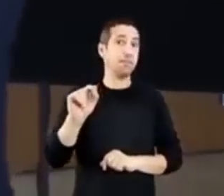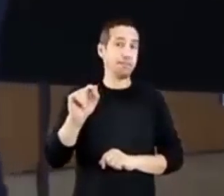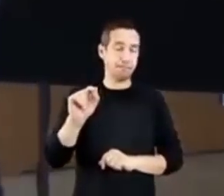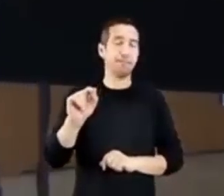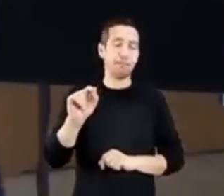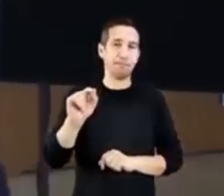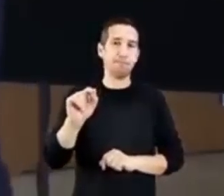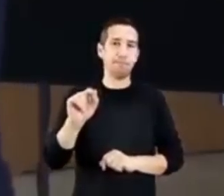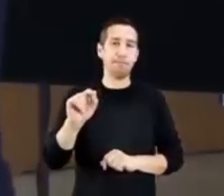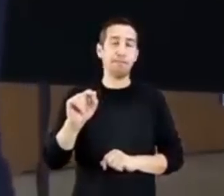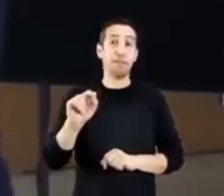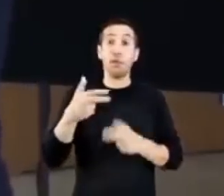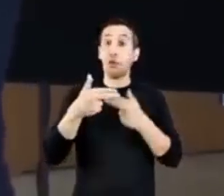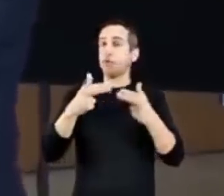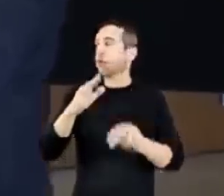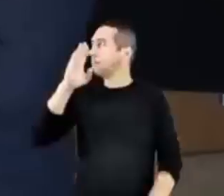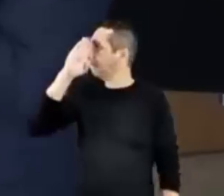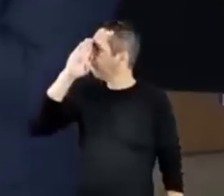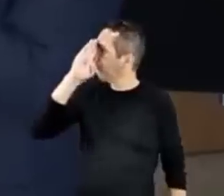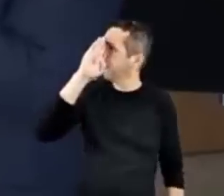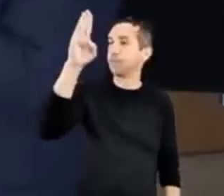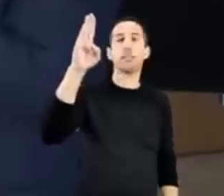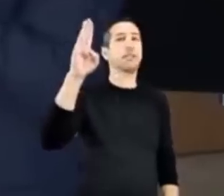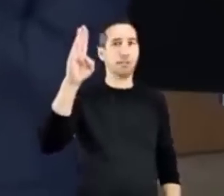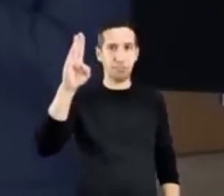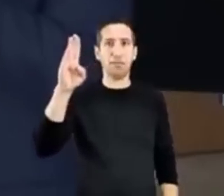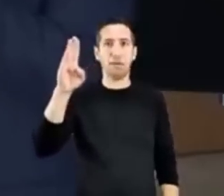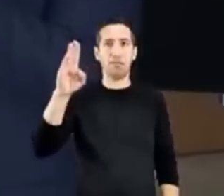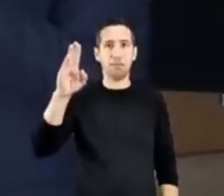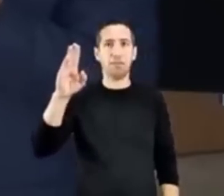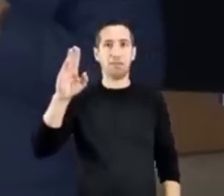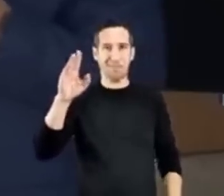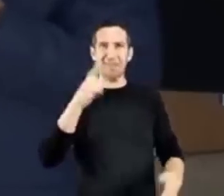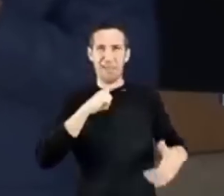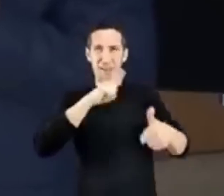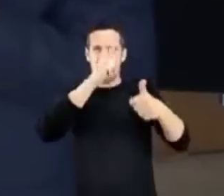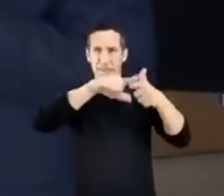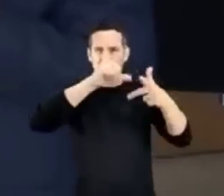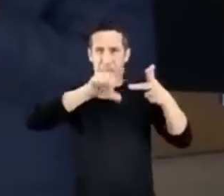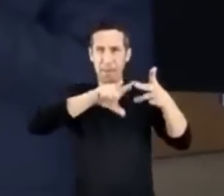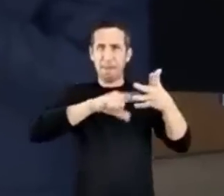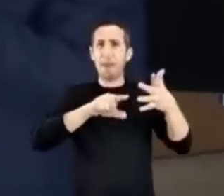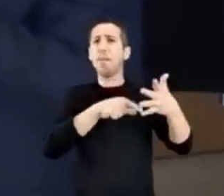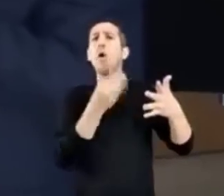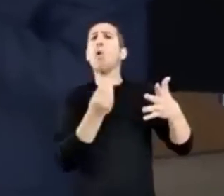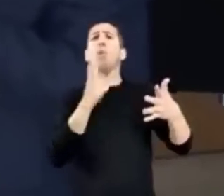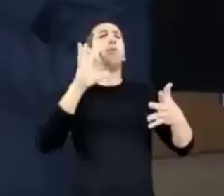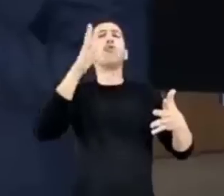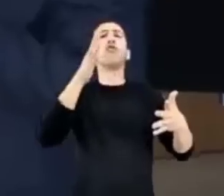solução definitiva dos problemas a solução definitiva do Pecado